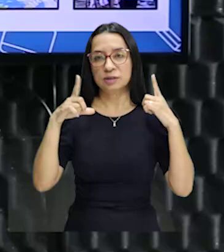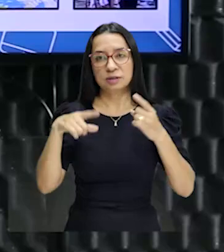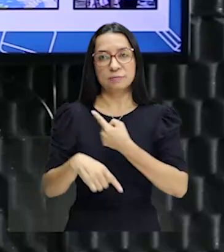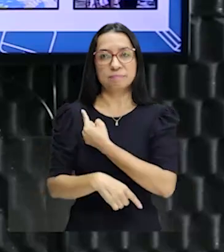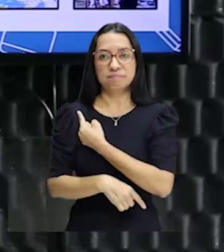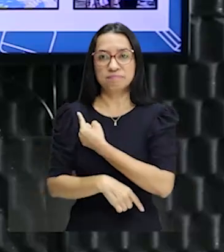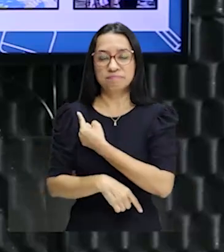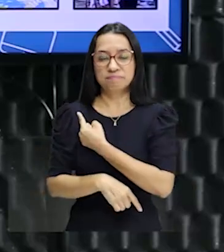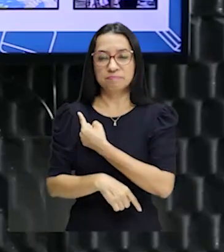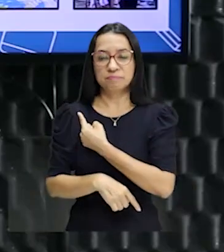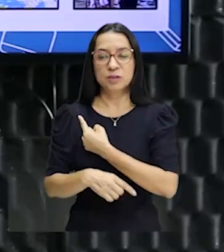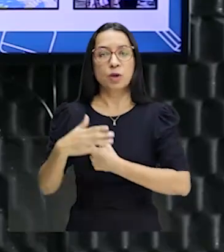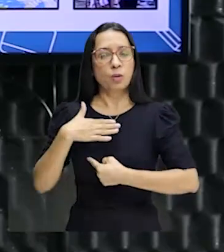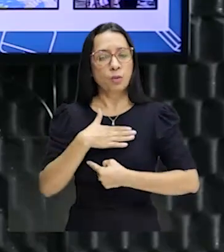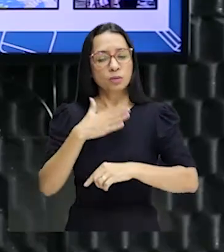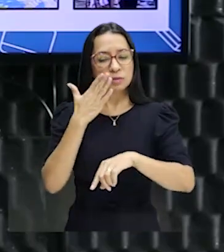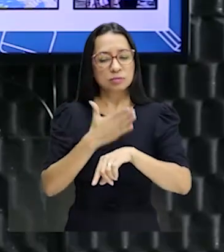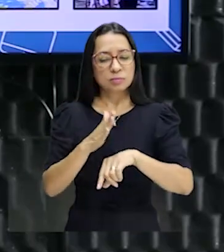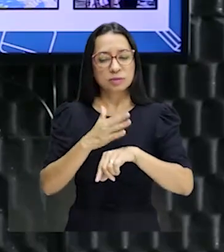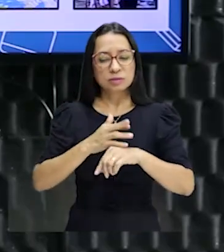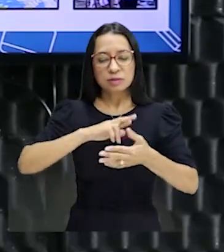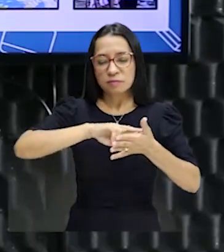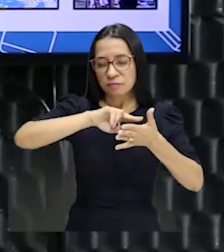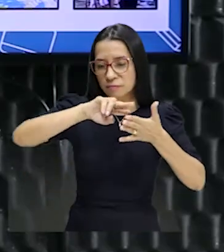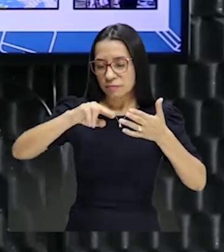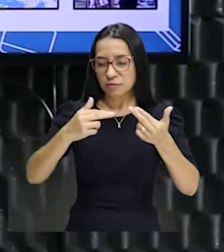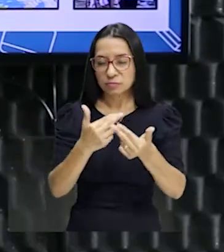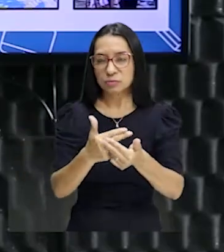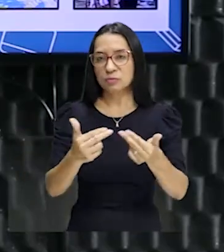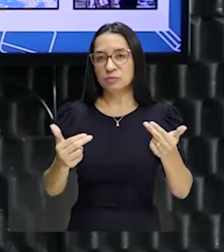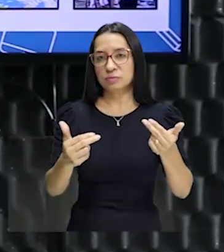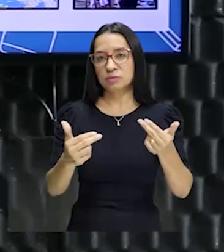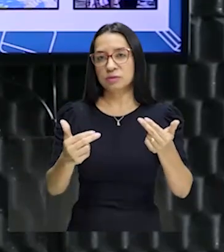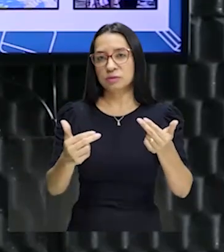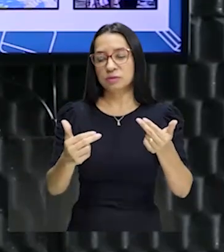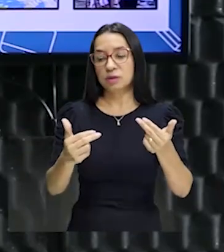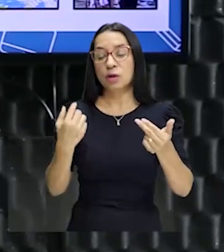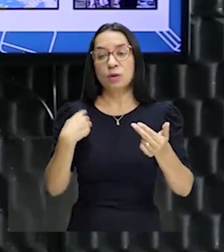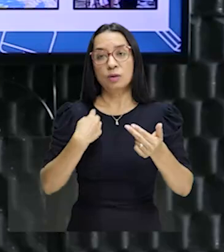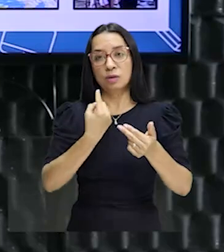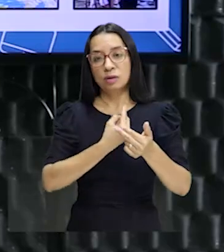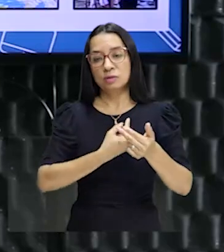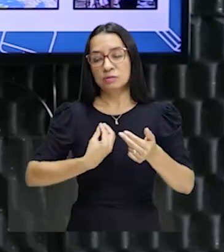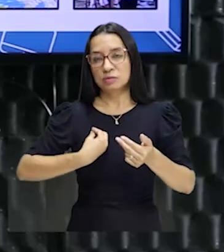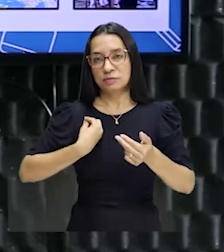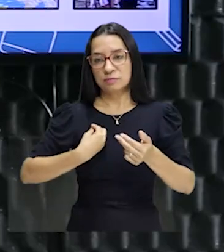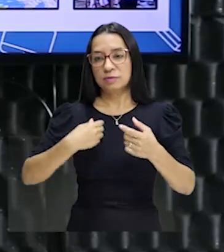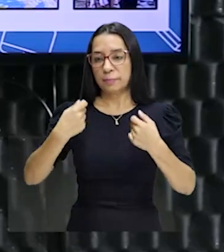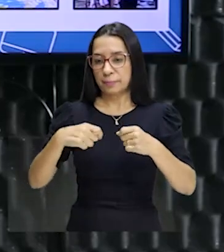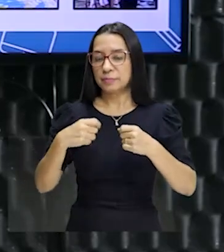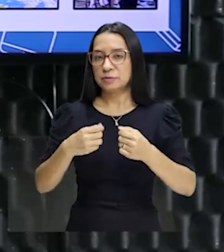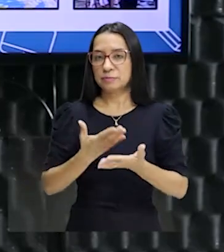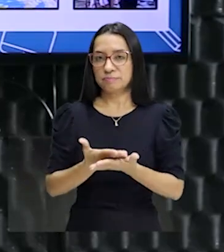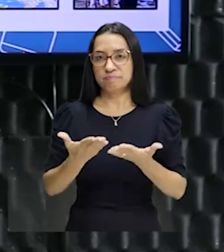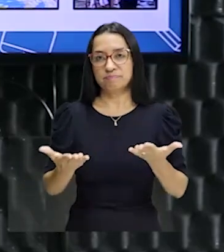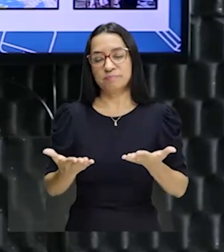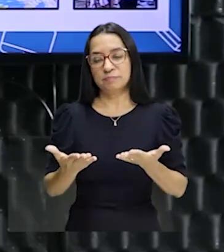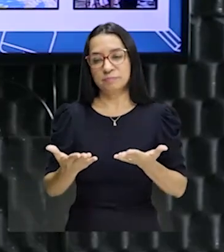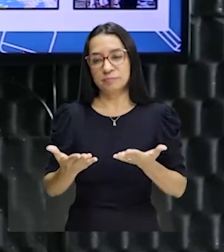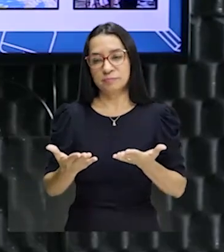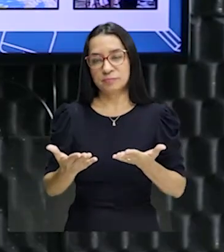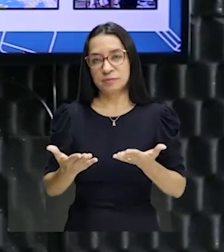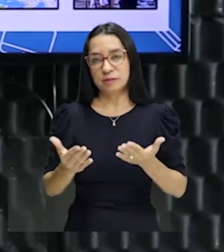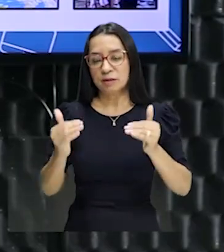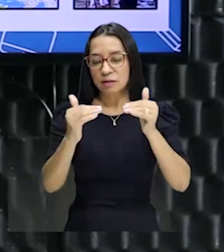ser. Equilibrada em todos os aspectos. Tudo demais causa problema. Tudo,